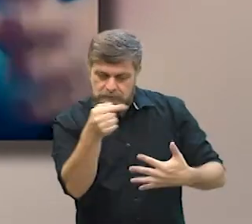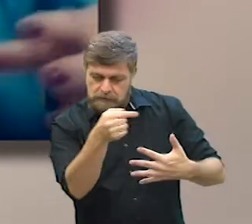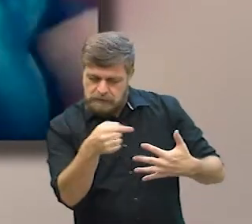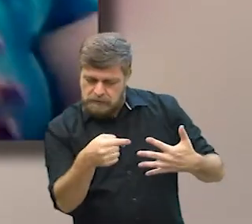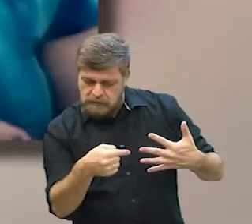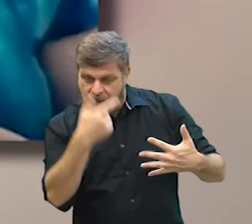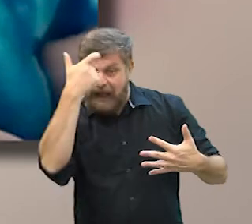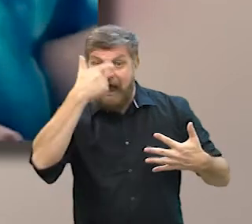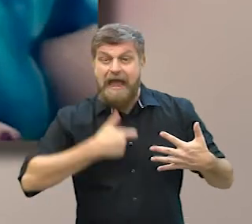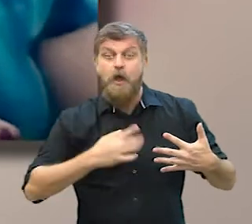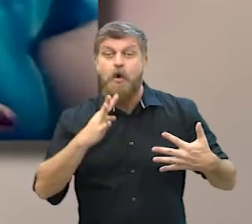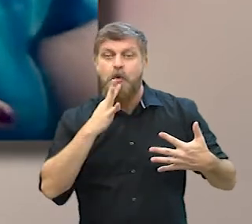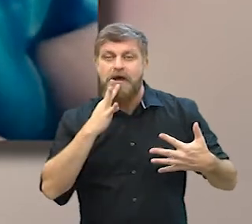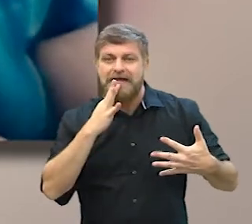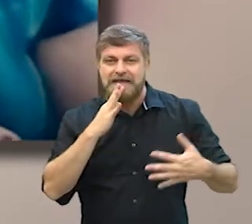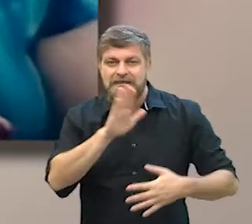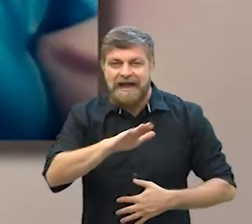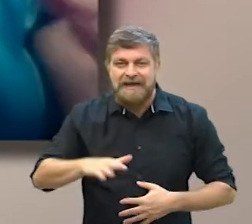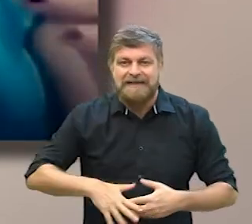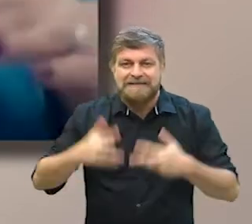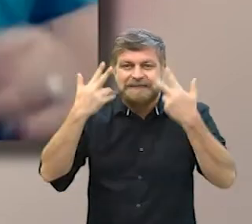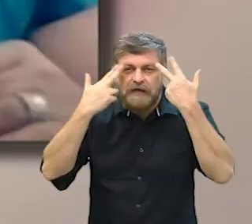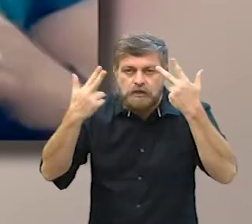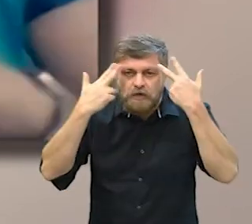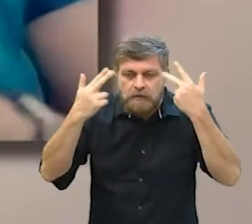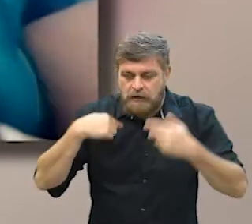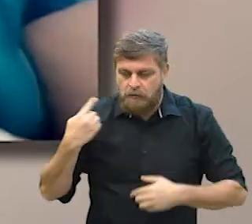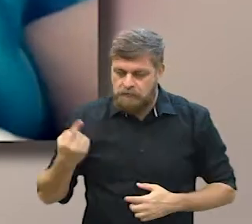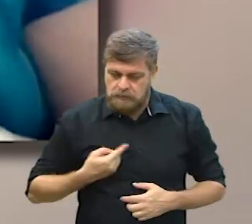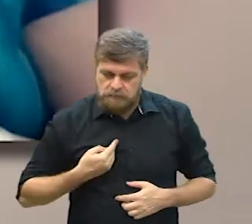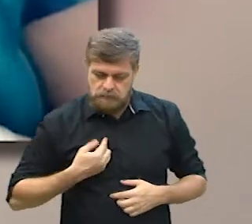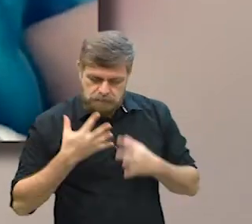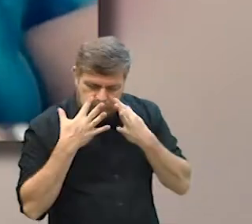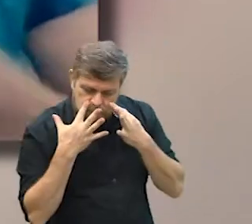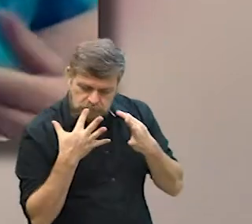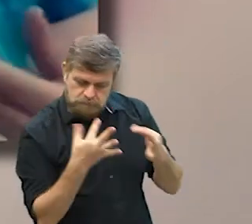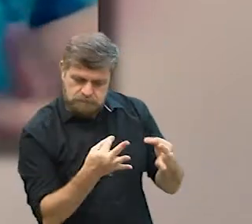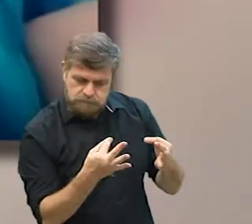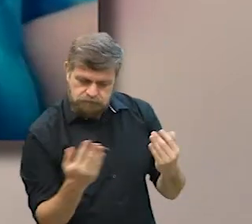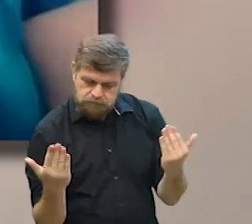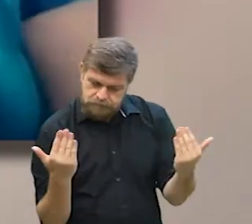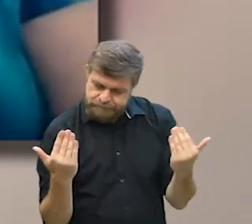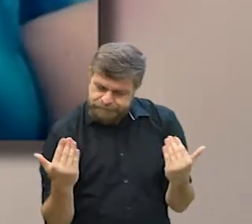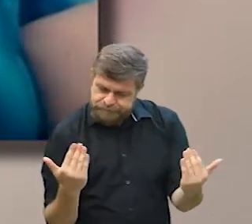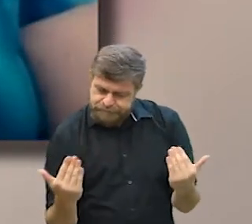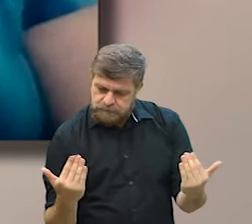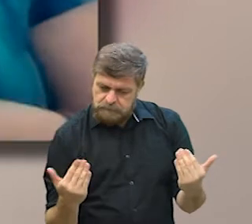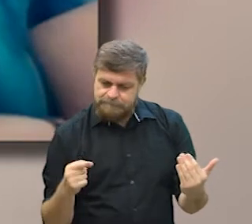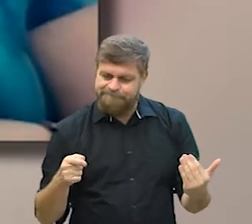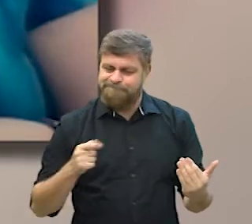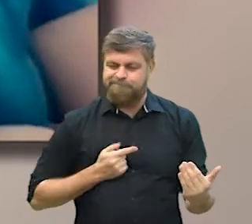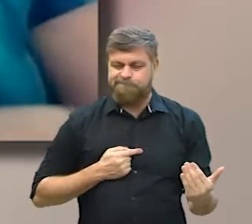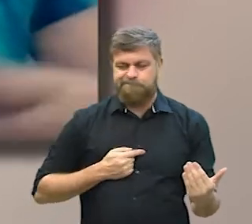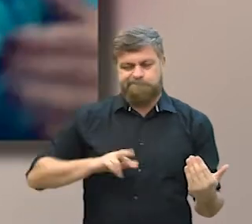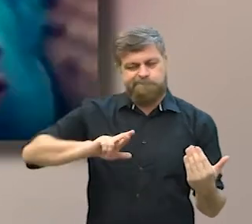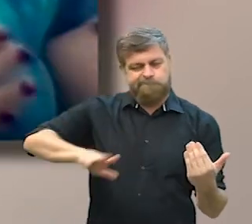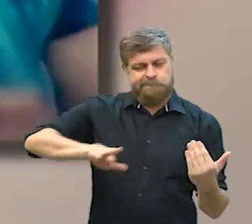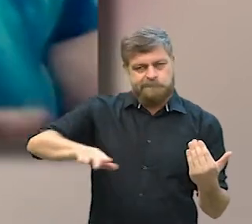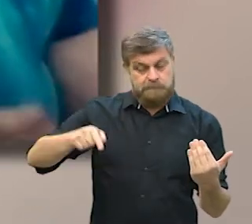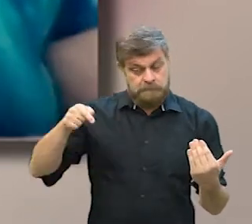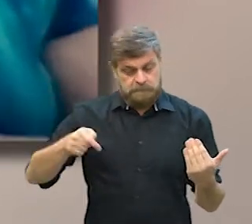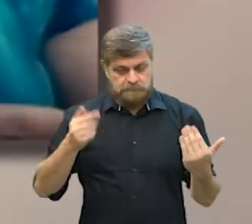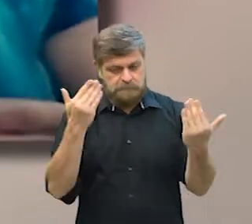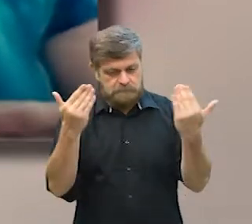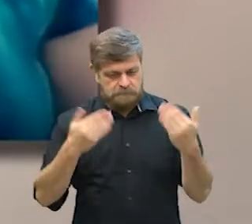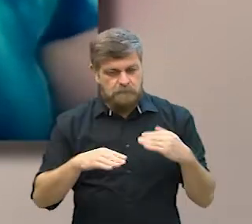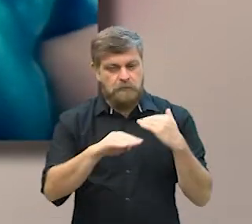por entender do desenvolvimento típico, pela observação clínica, nós podemos considerar isso, se a criança